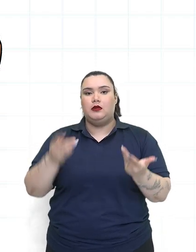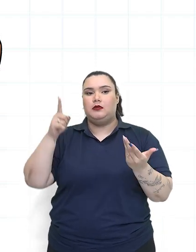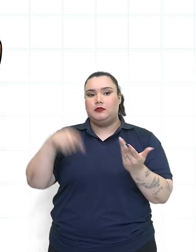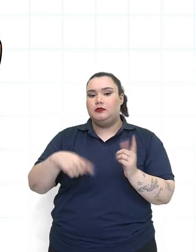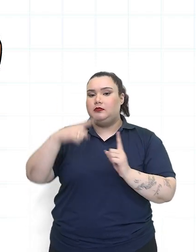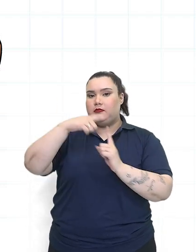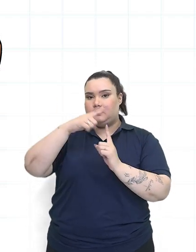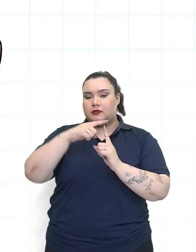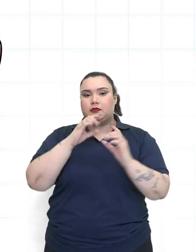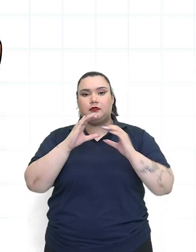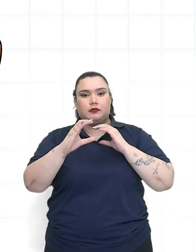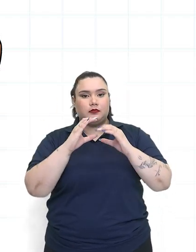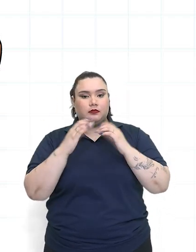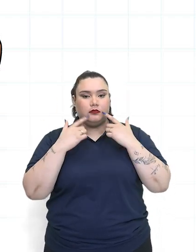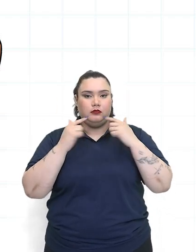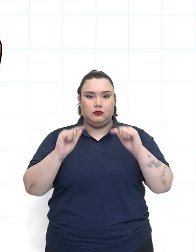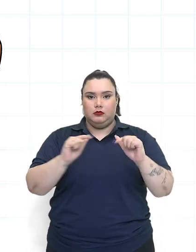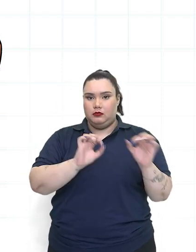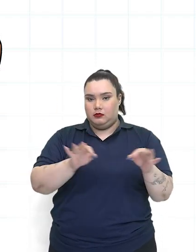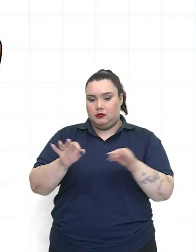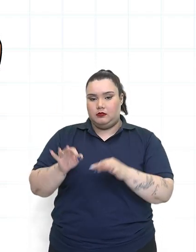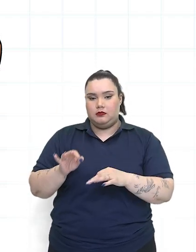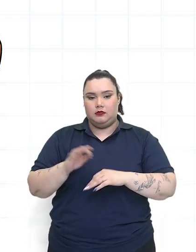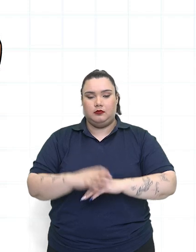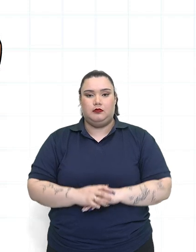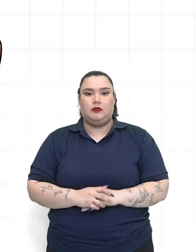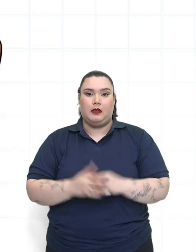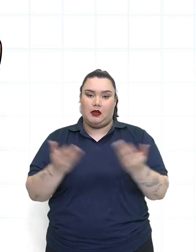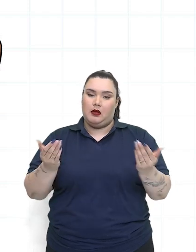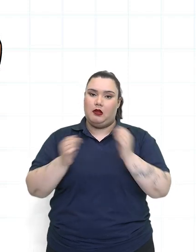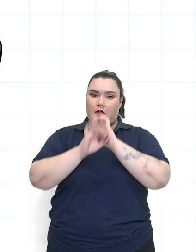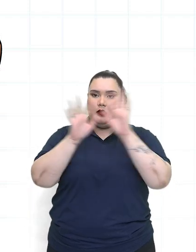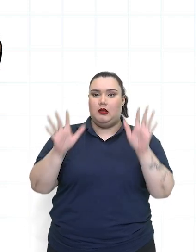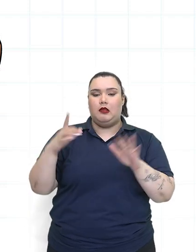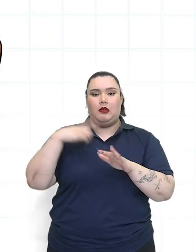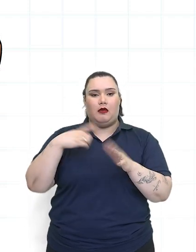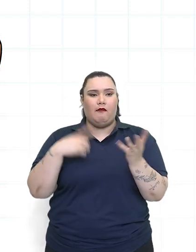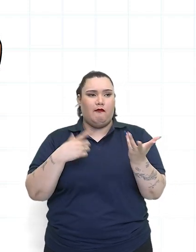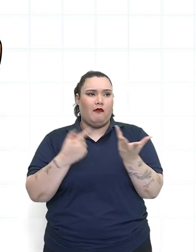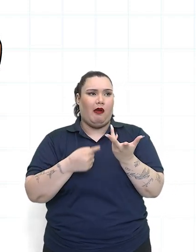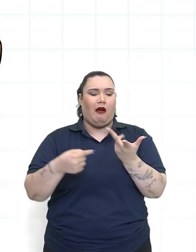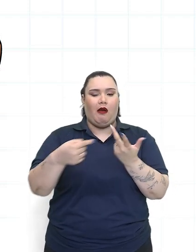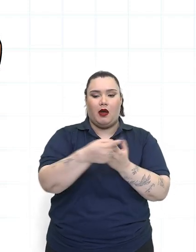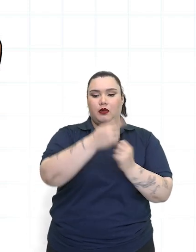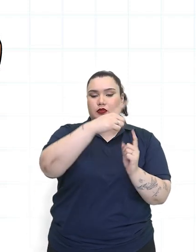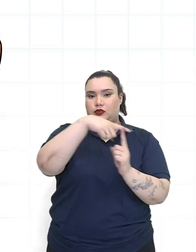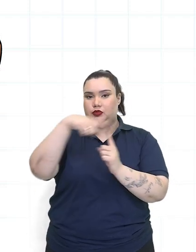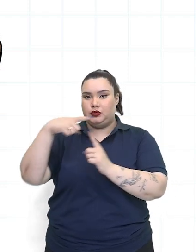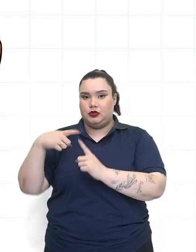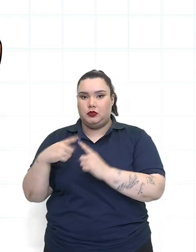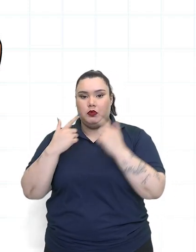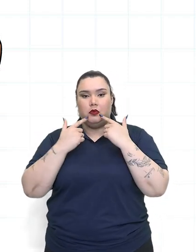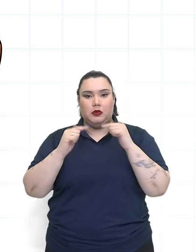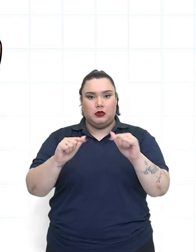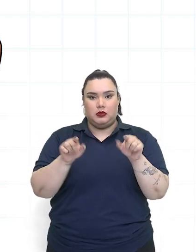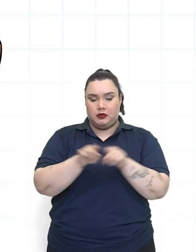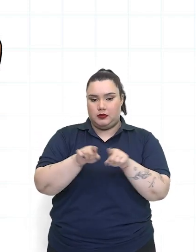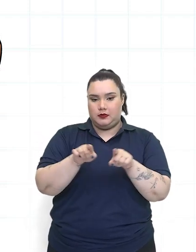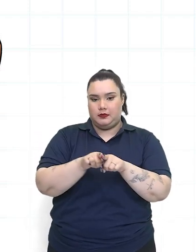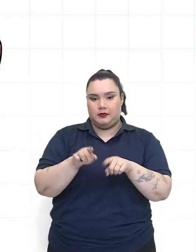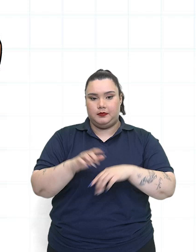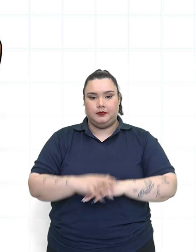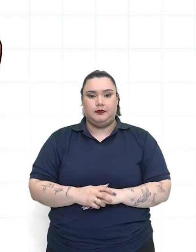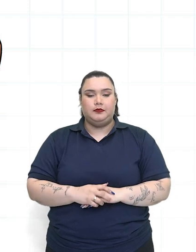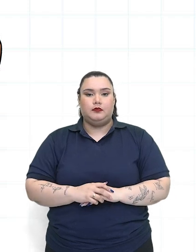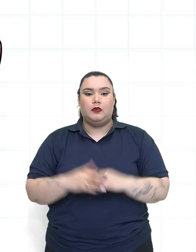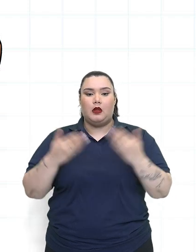das formas, né, de linguagem. E é claro que existem várias outras formas de linguagem também. Então,